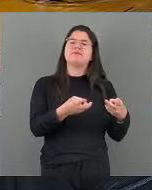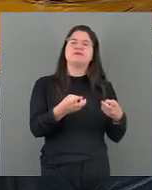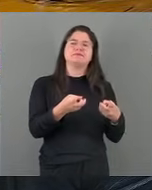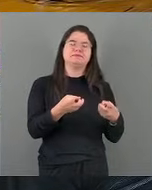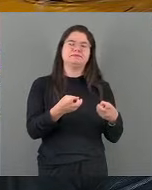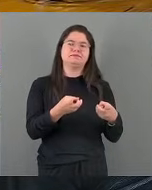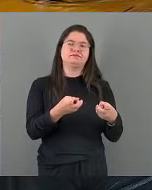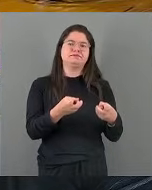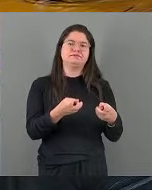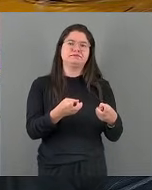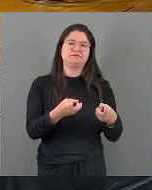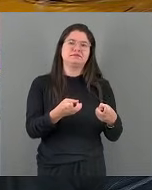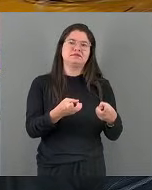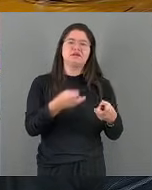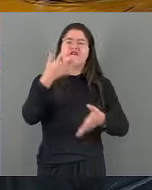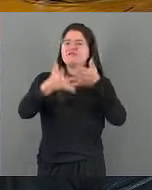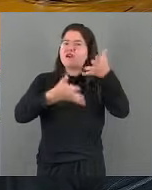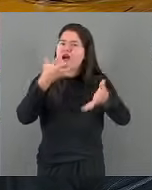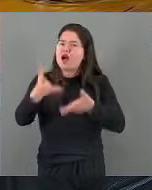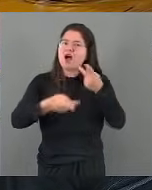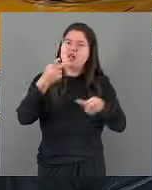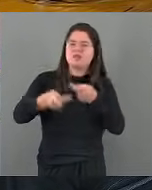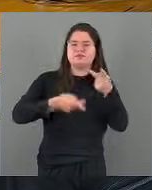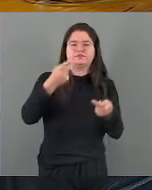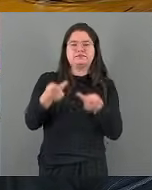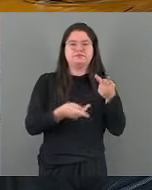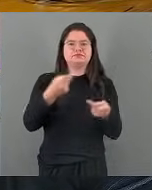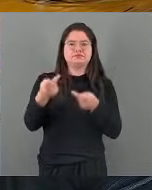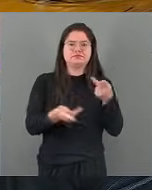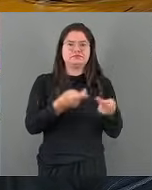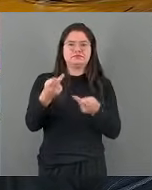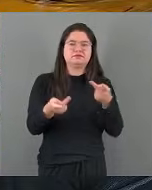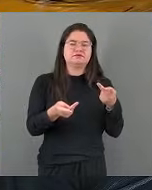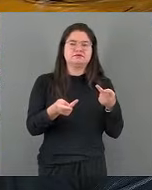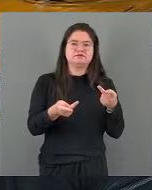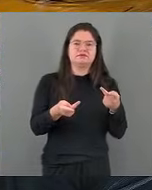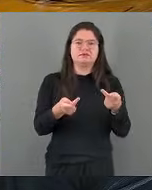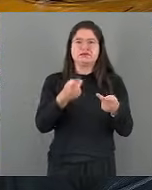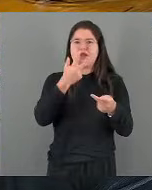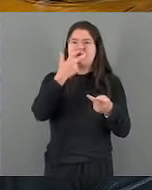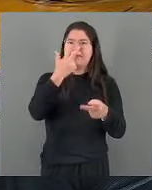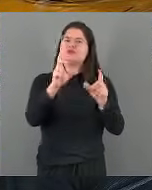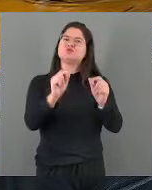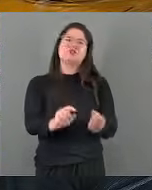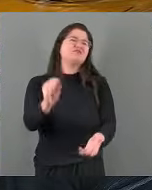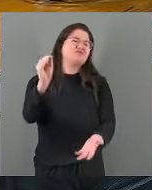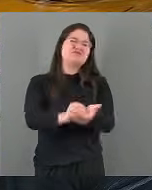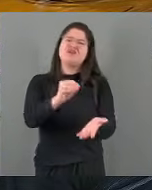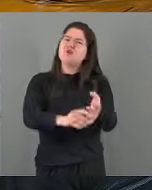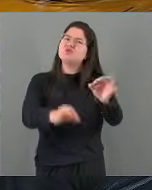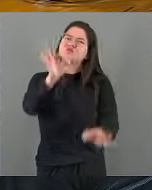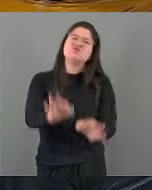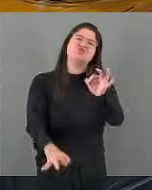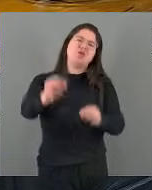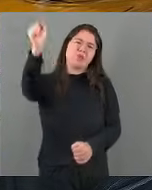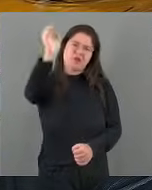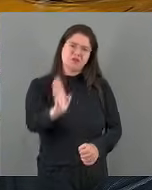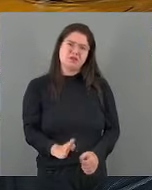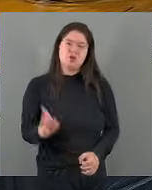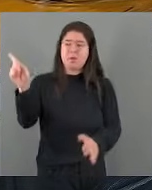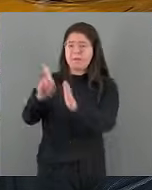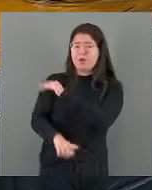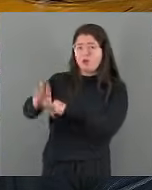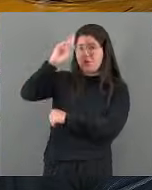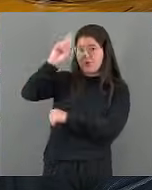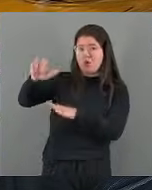a falas assim que chegam a flertar com a impunidade no Brasil. Então, eu pergunto para o senhor,